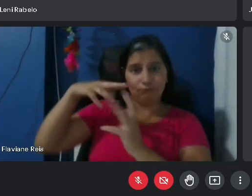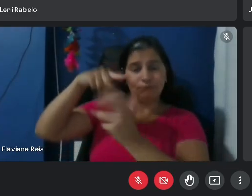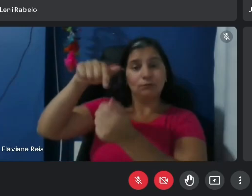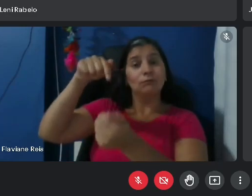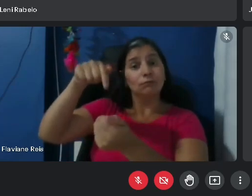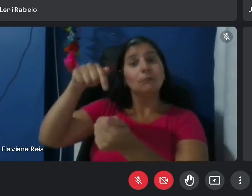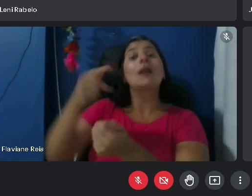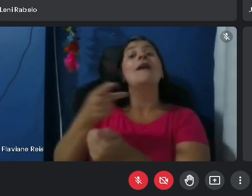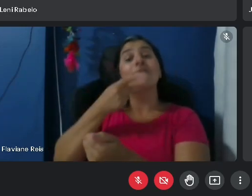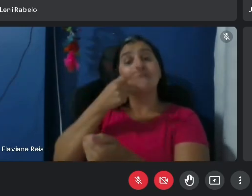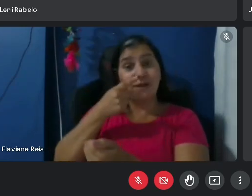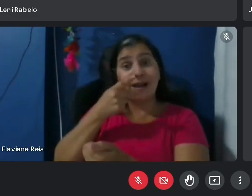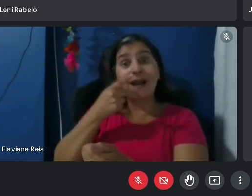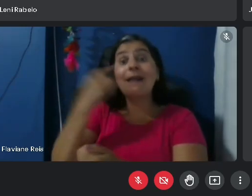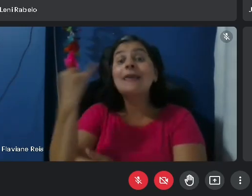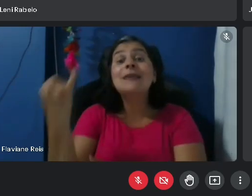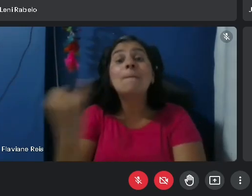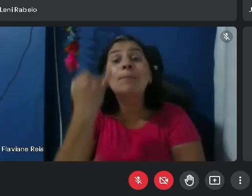mundial.